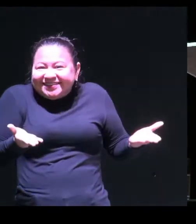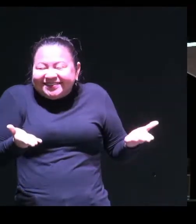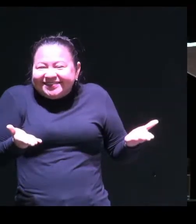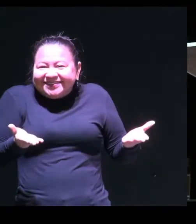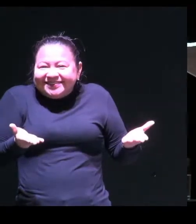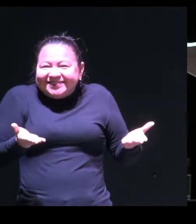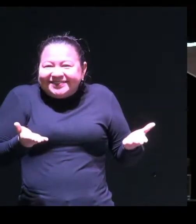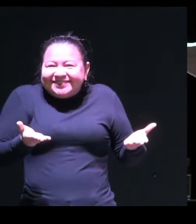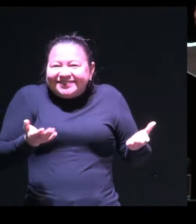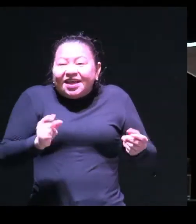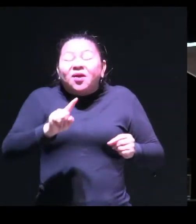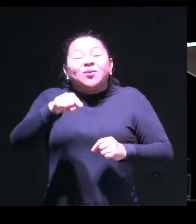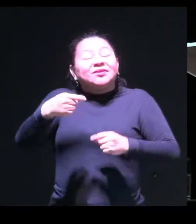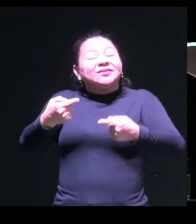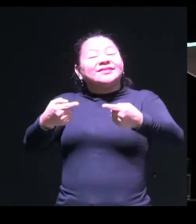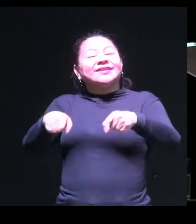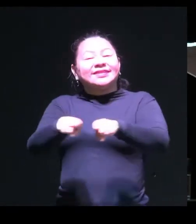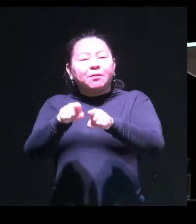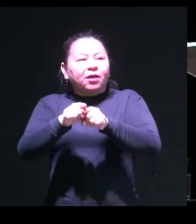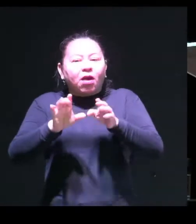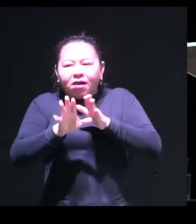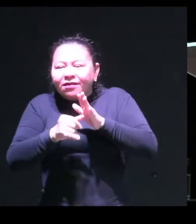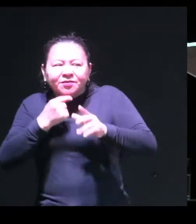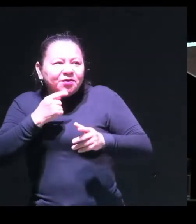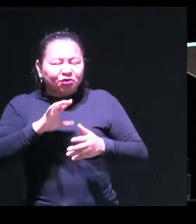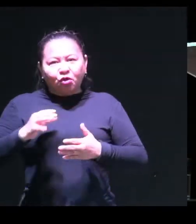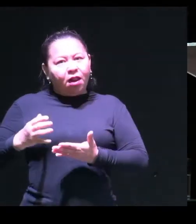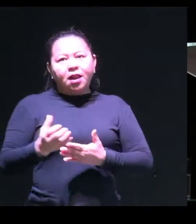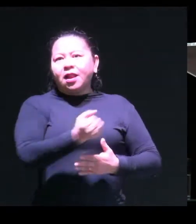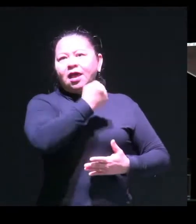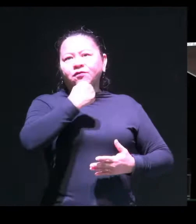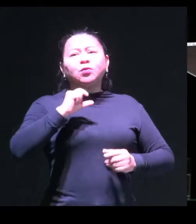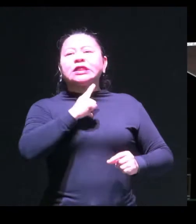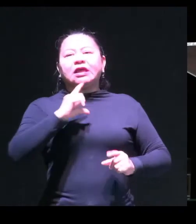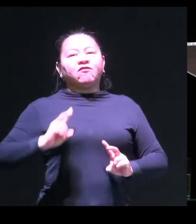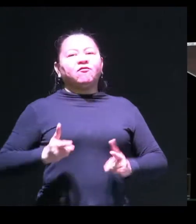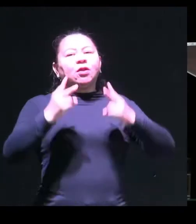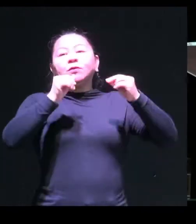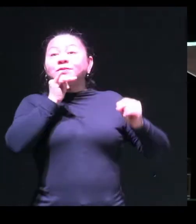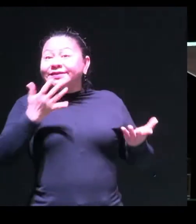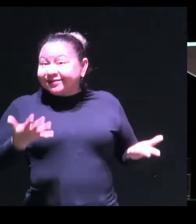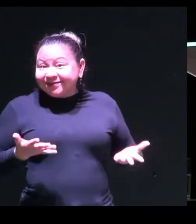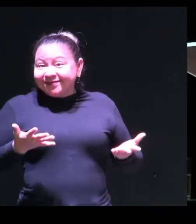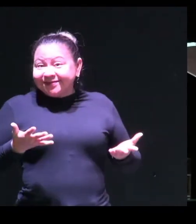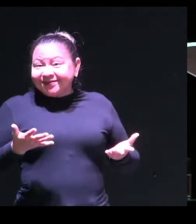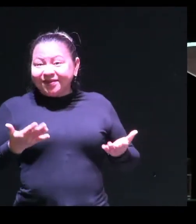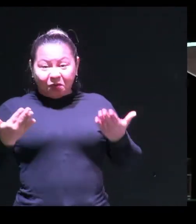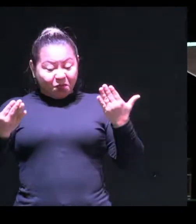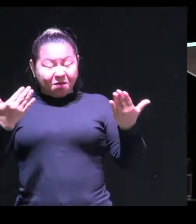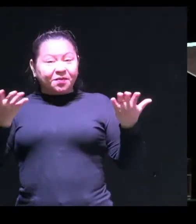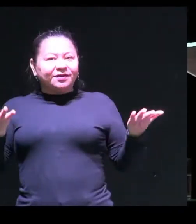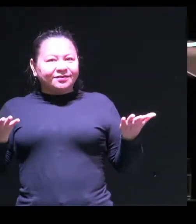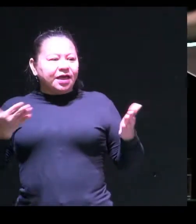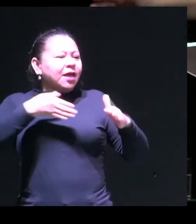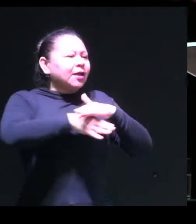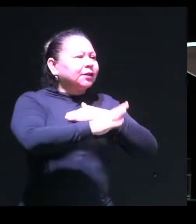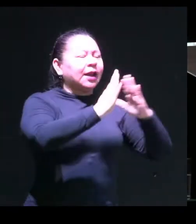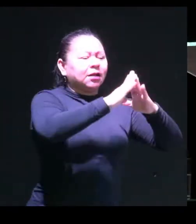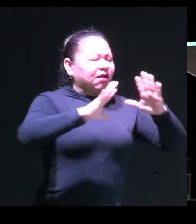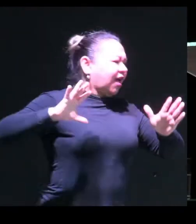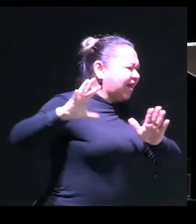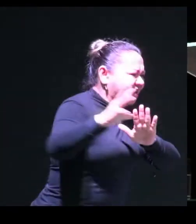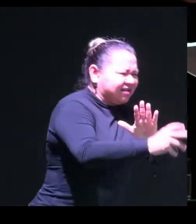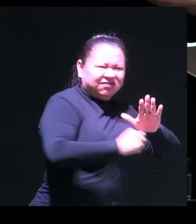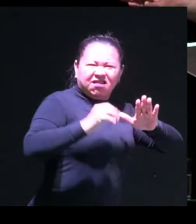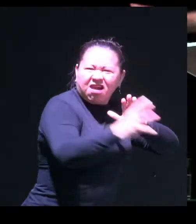nenhum. Outra coisa que o ladrão faz, ele só leva o que tem valor. Uma vez entraram na minha casa e reviraram tudo,